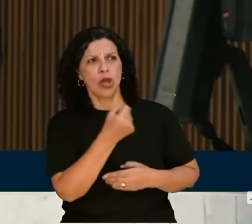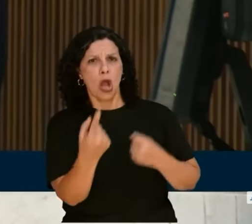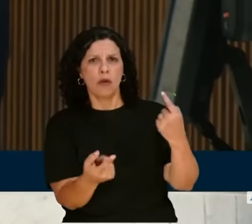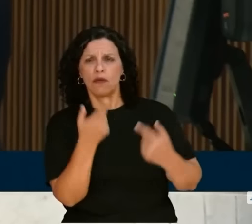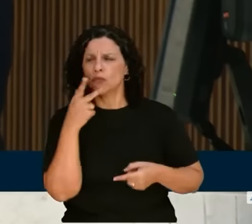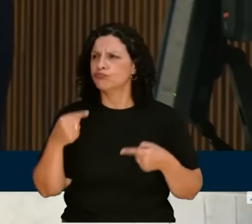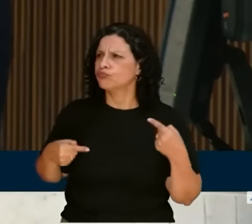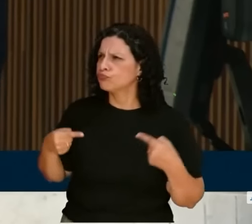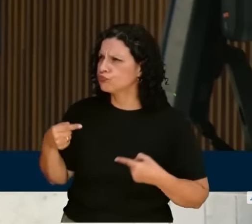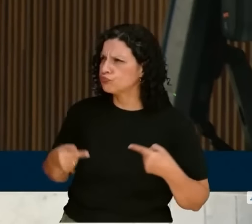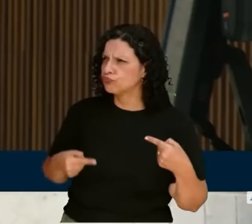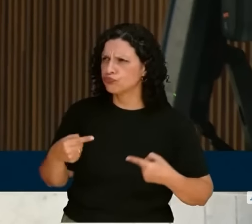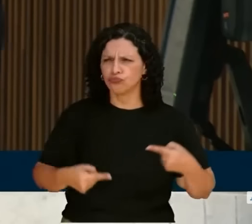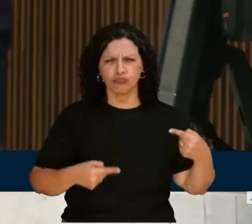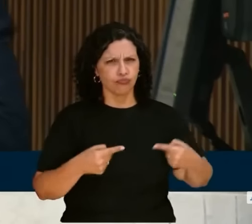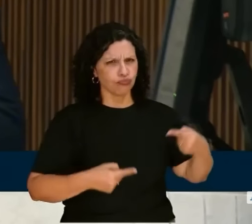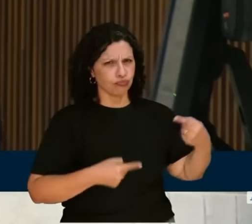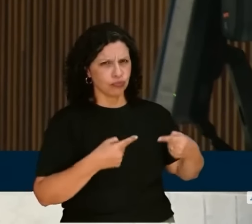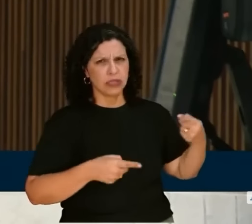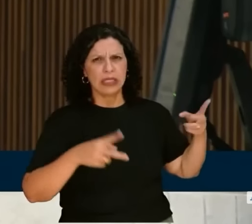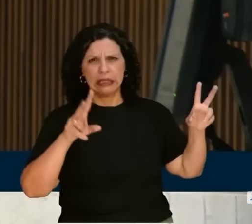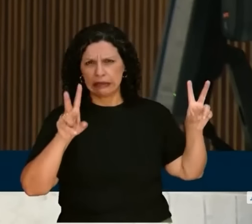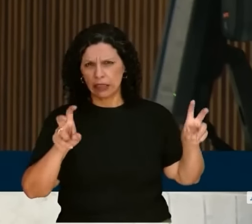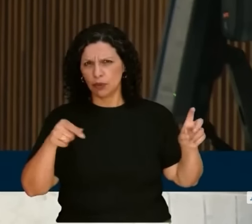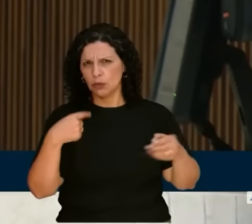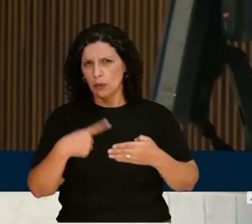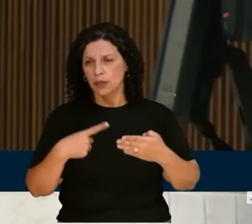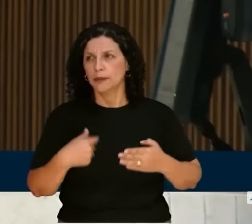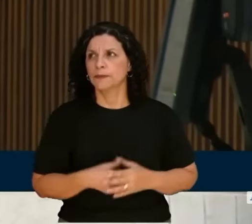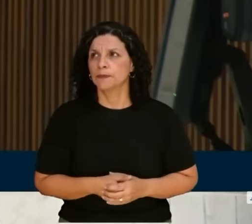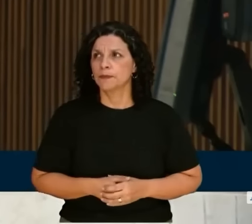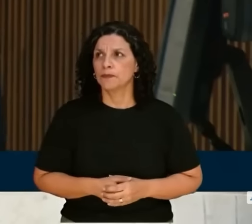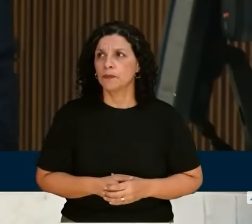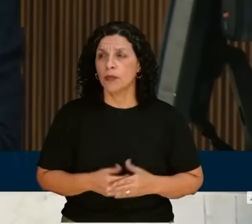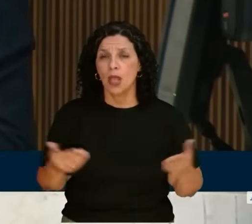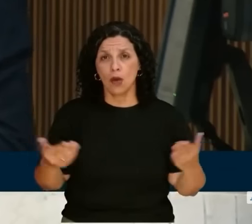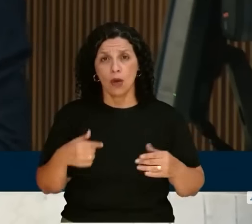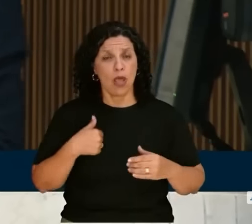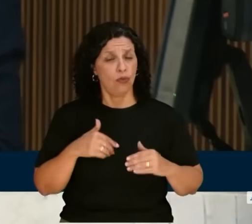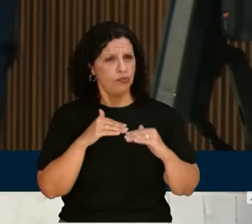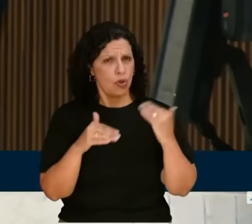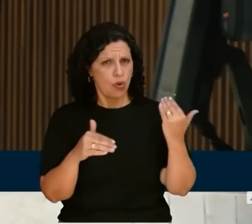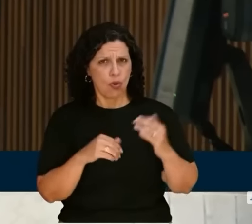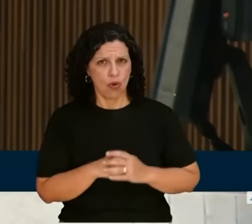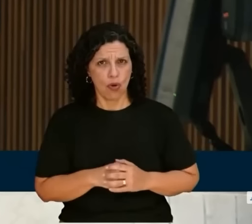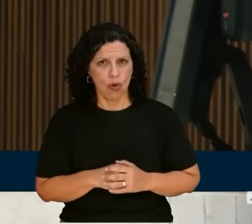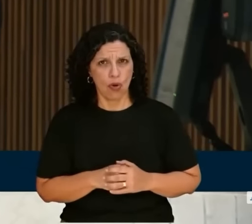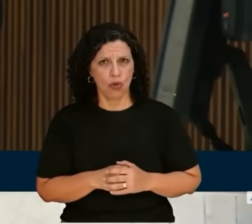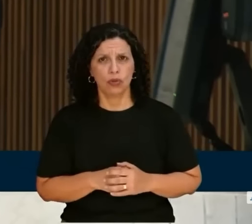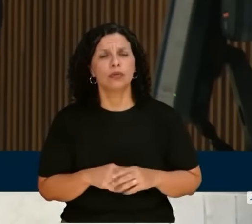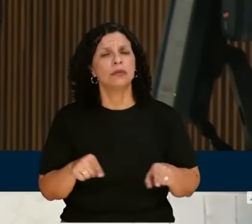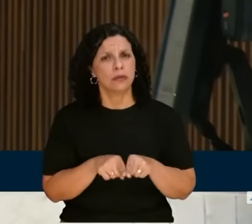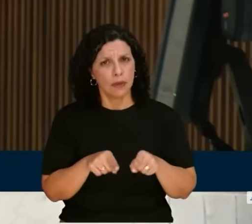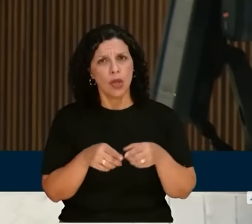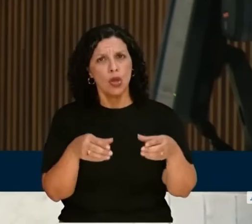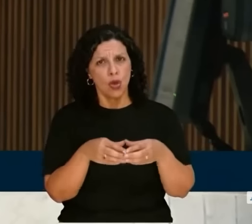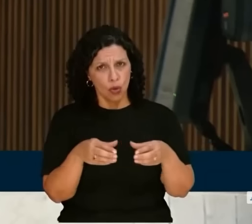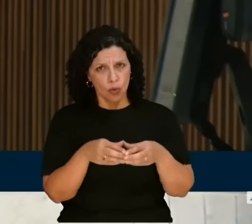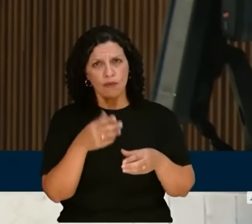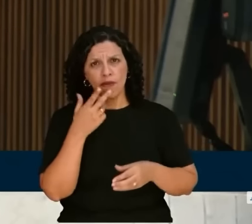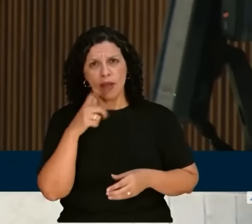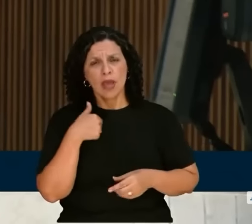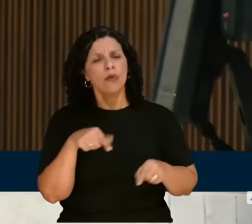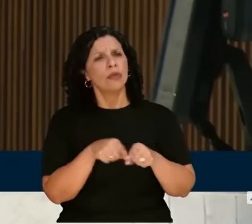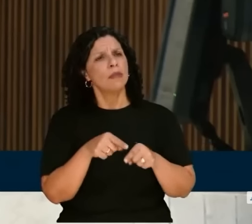gente discutiu esse raio desse pedágio. Eu sou contra todos os deputados que colocaram aqui, eu tenho